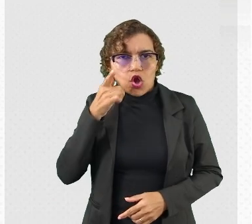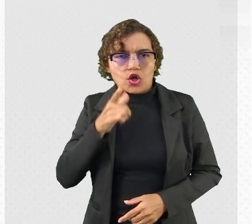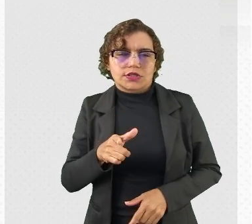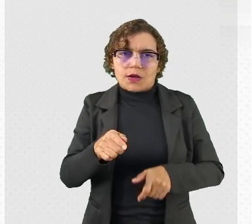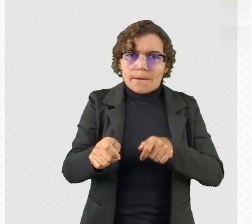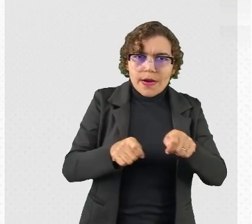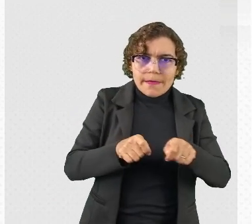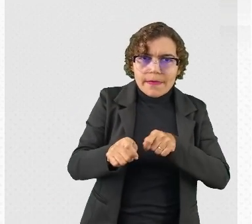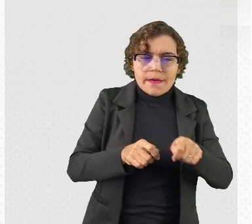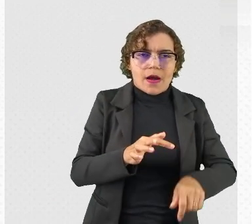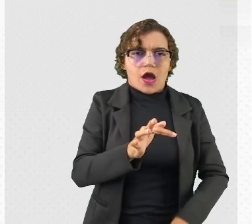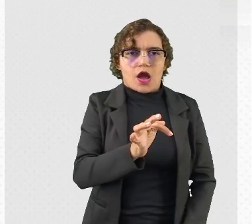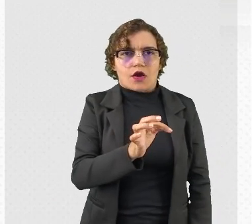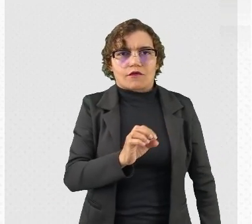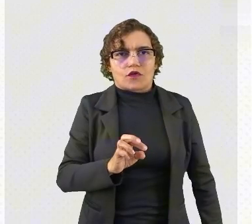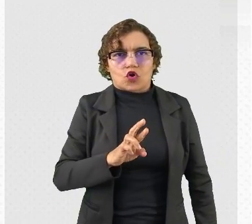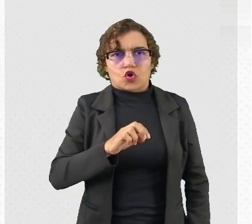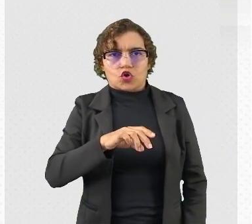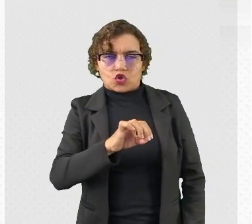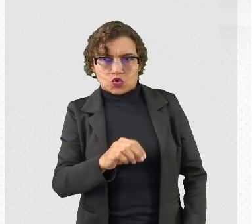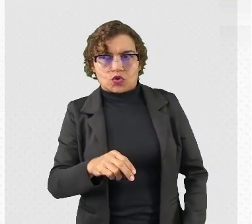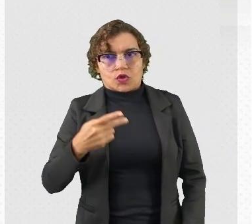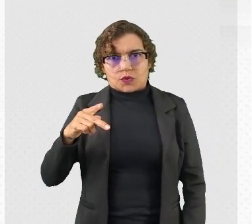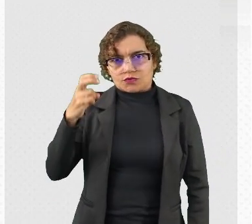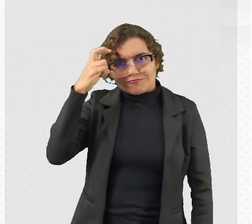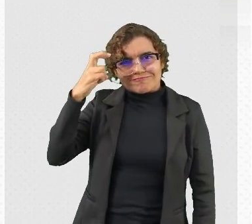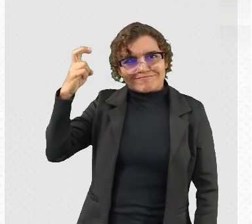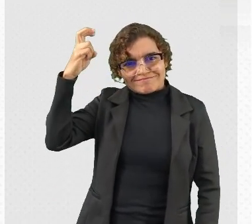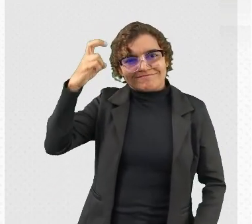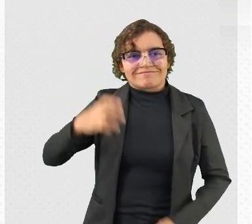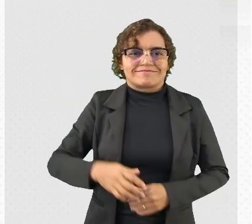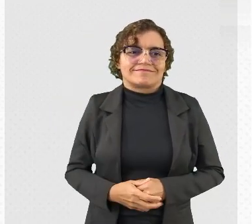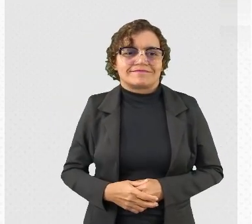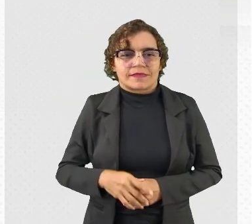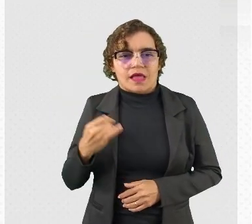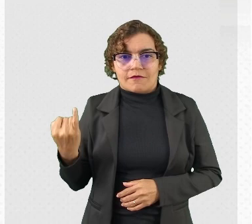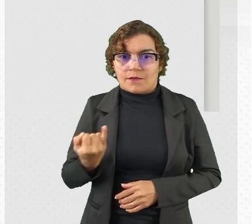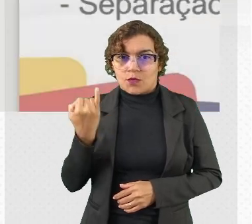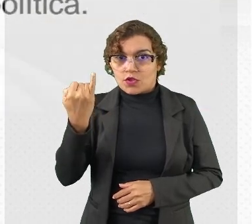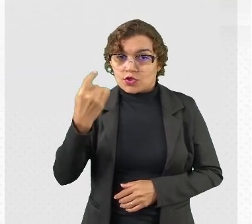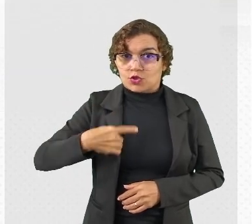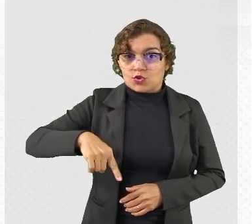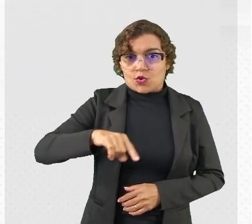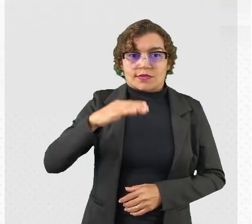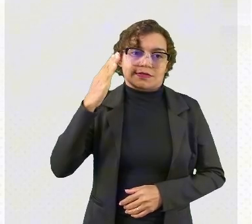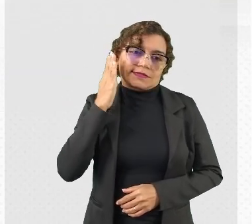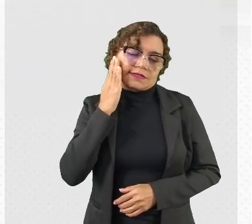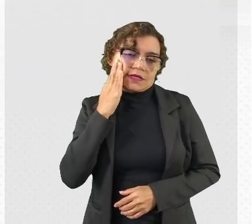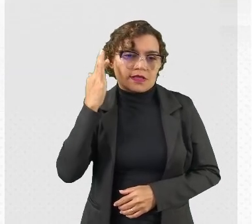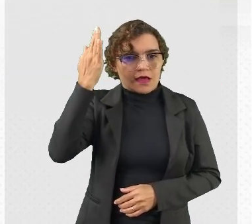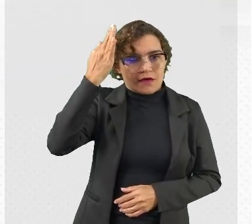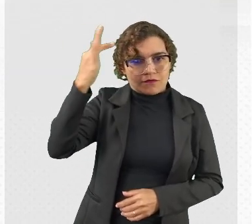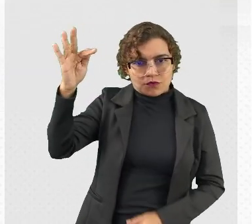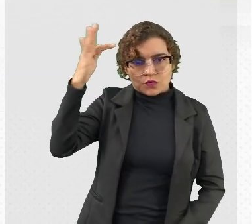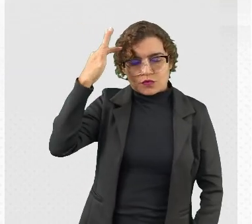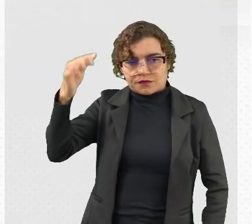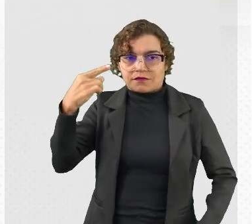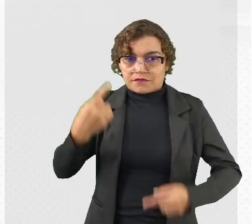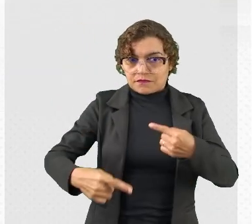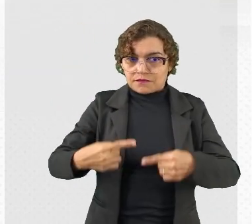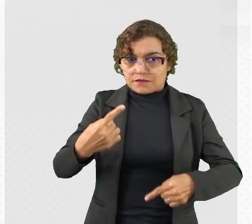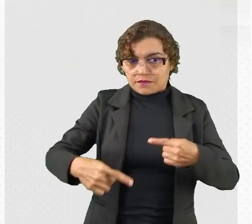a fortuna com a sua virtude. Tema fundamental para a gente entender a filosofia